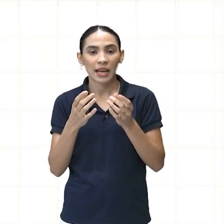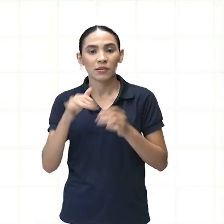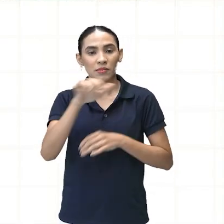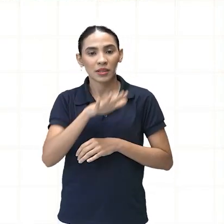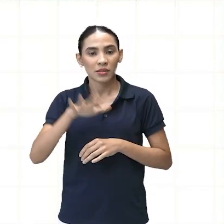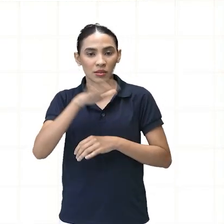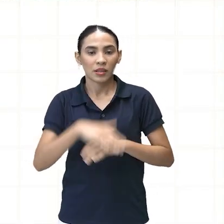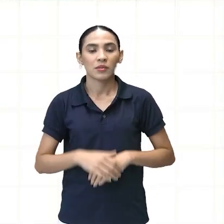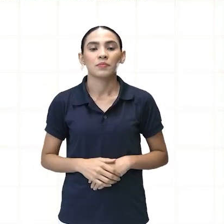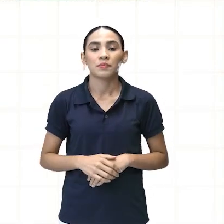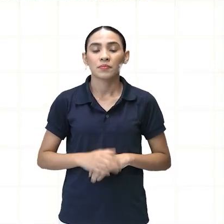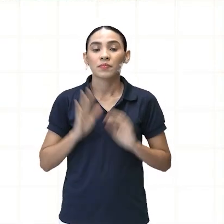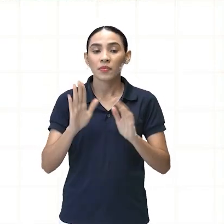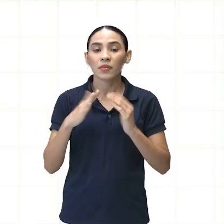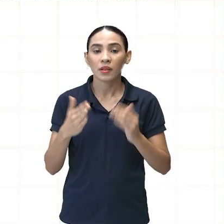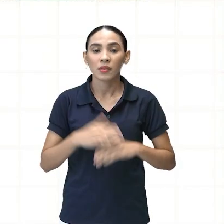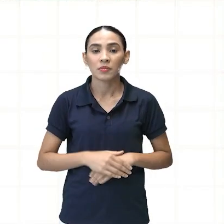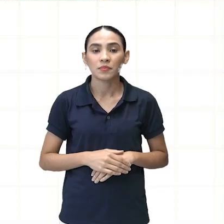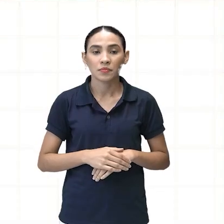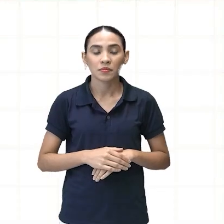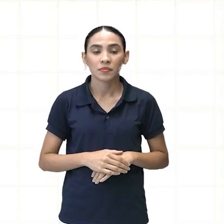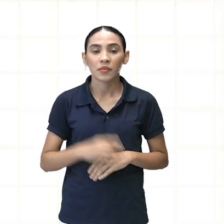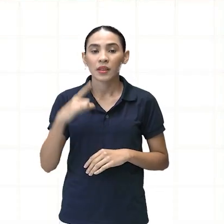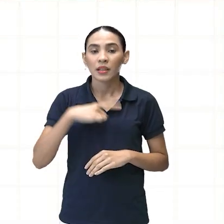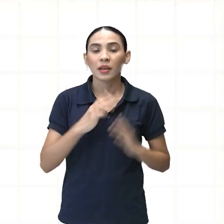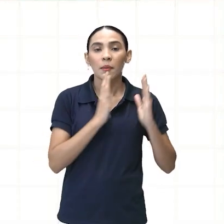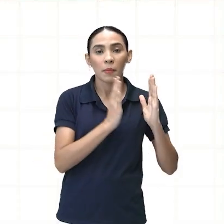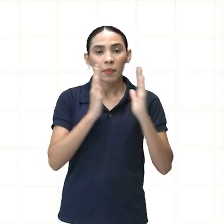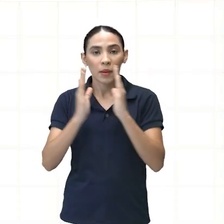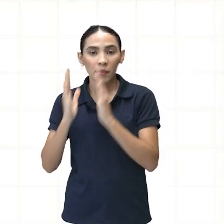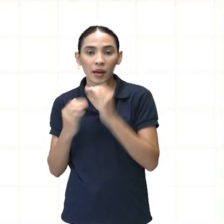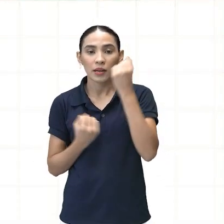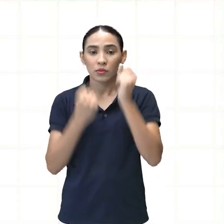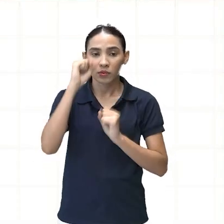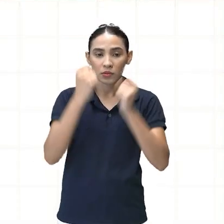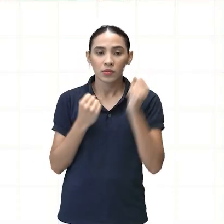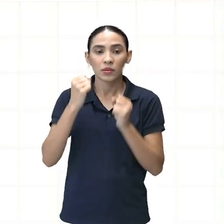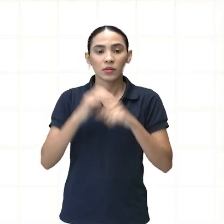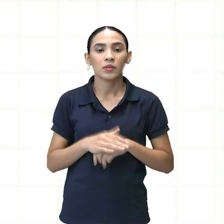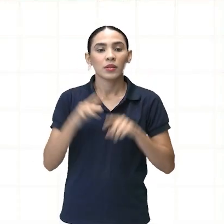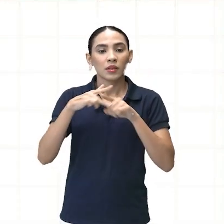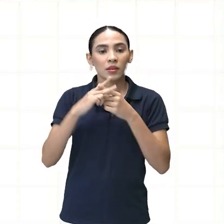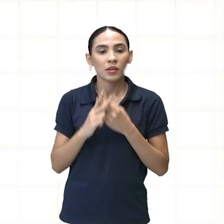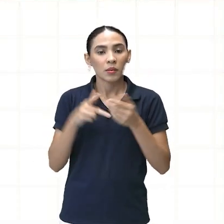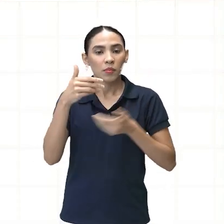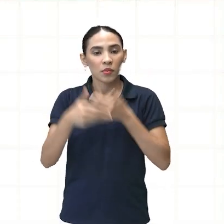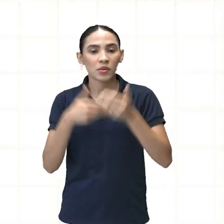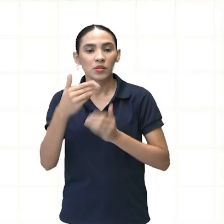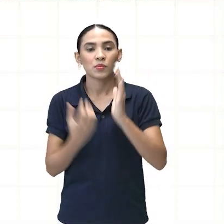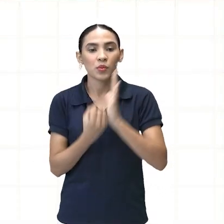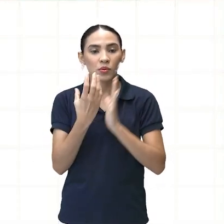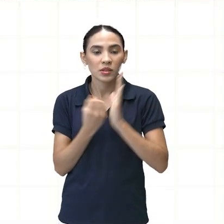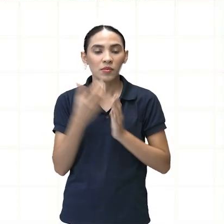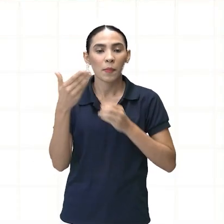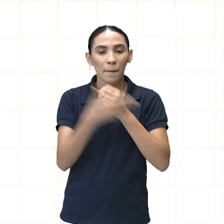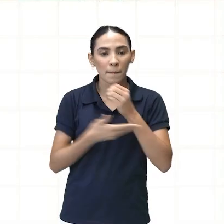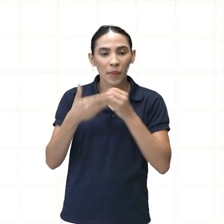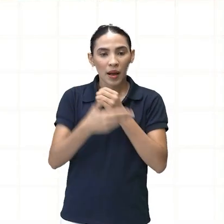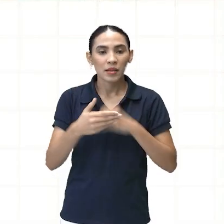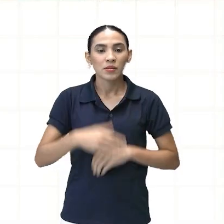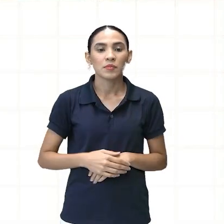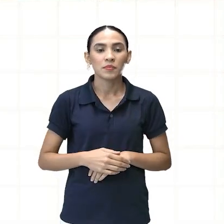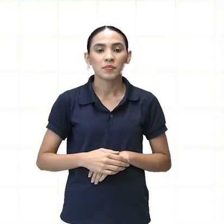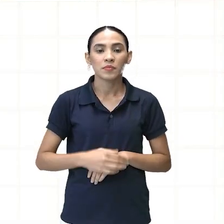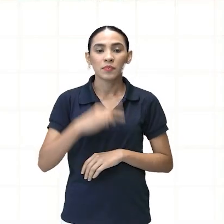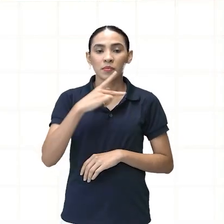nacional, certo? Bem, por ter etapas ali de industrialização regulamentada por processos produtivos básicos, né, os